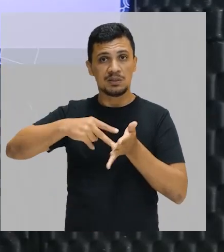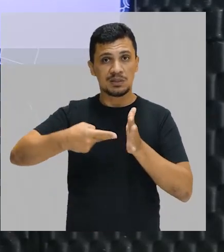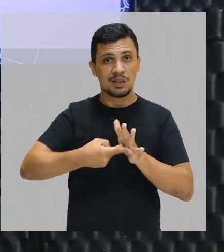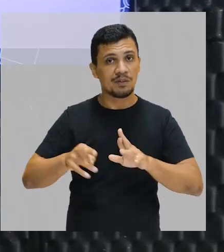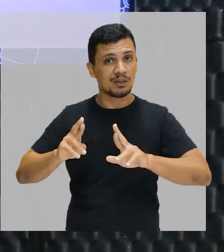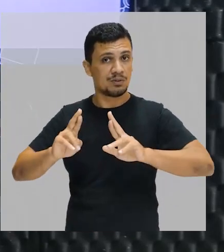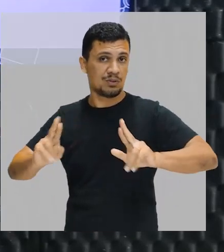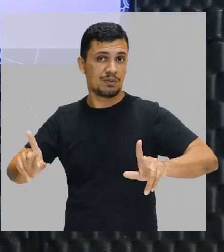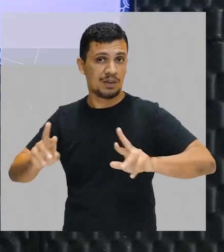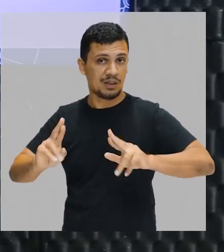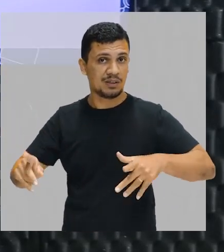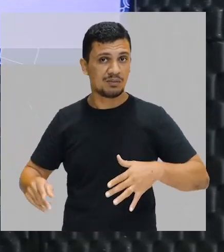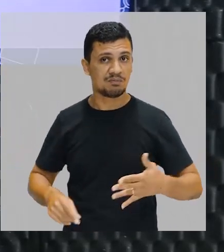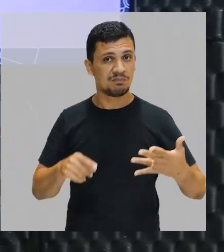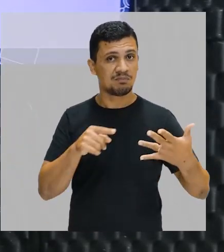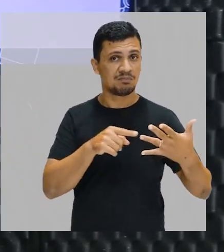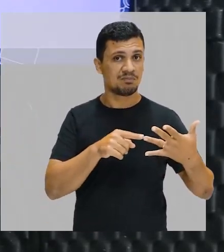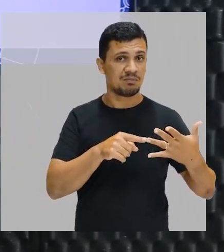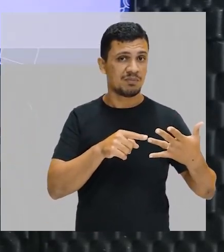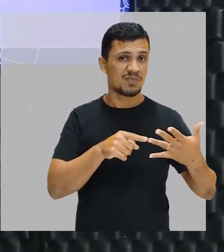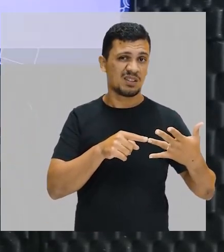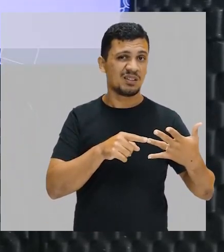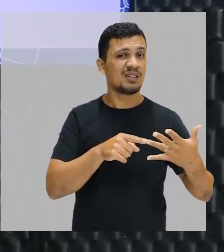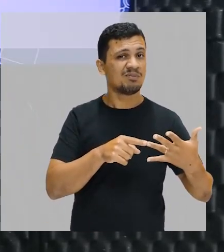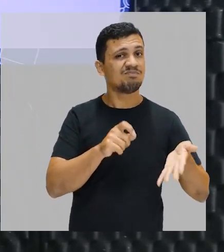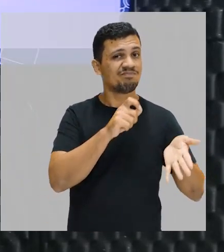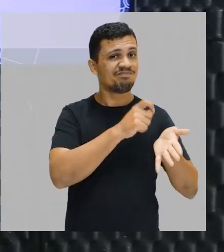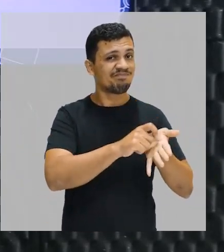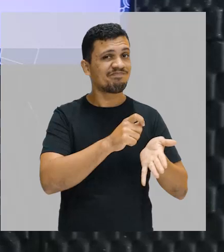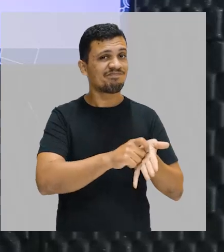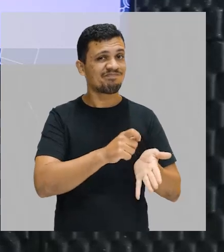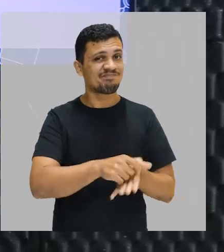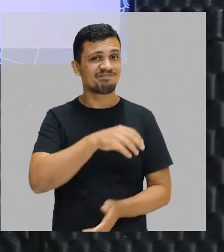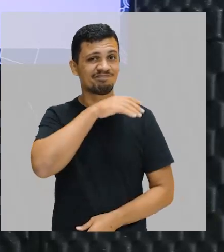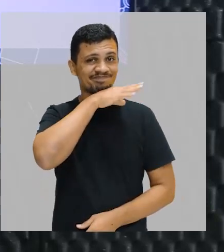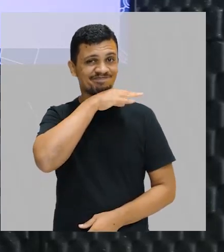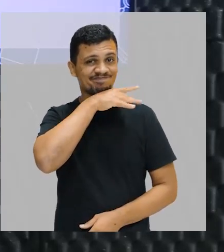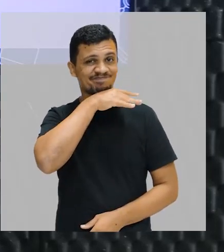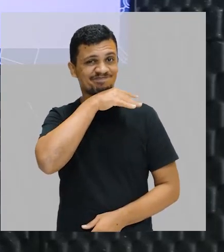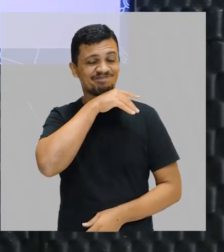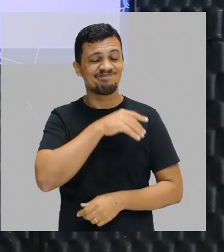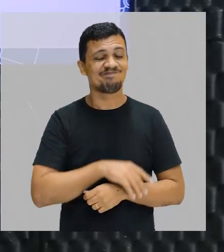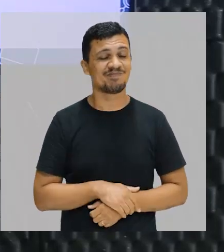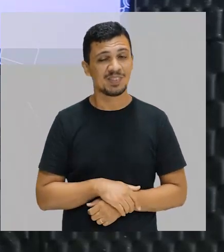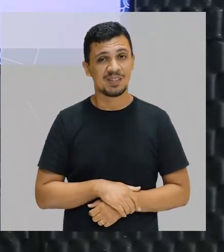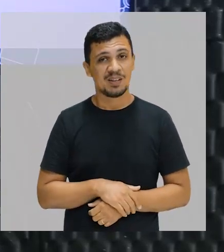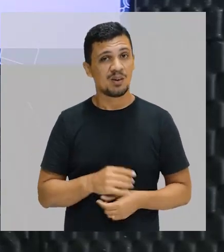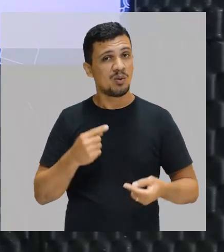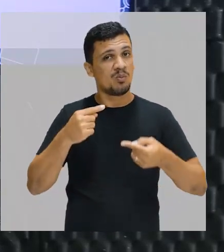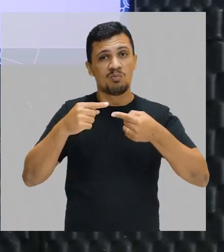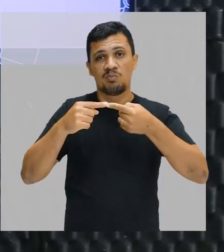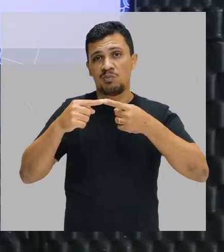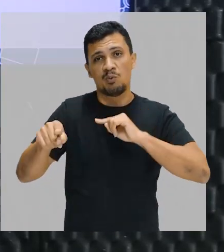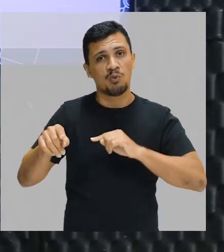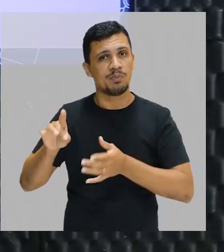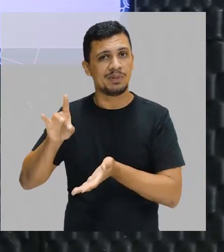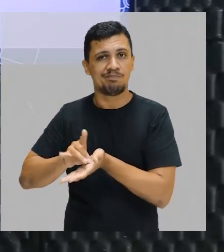A letra dela está, no mínimo, mal escrita. Tá? Ela não está sendo fidedigna àquilo que deveria estar